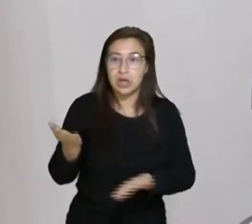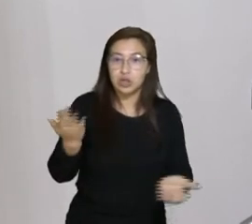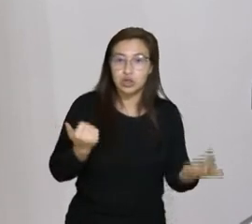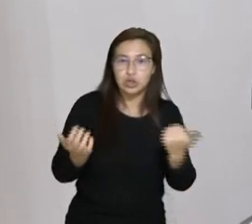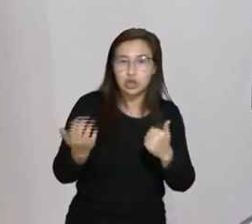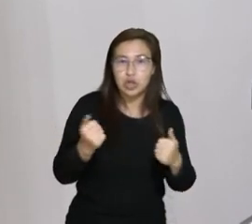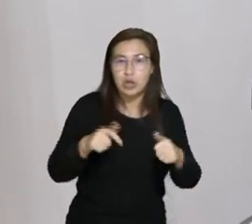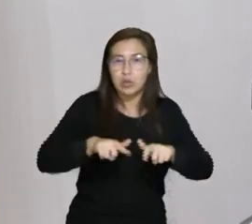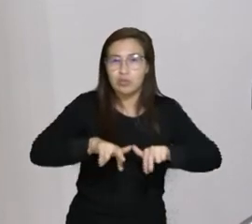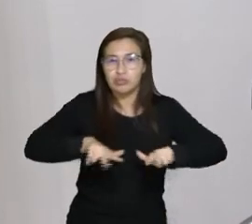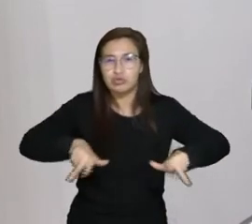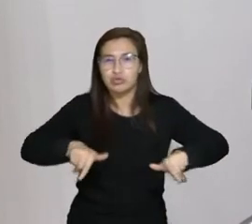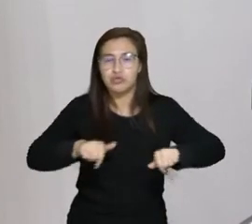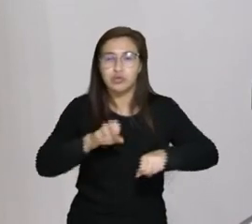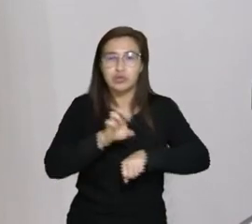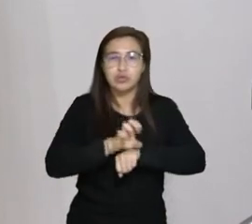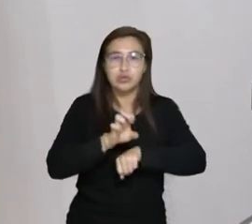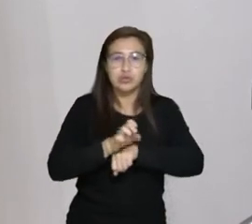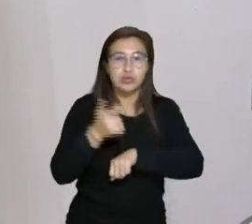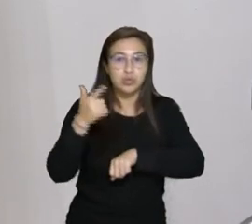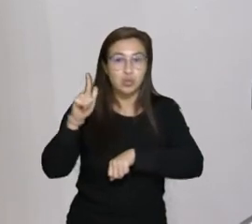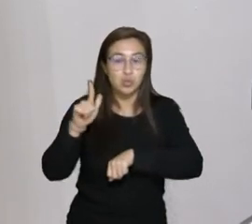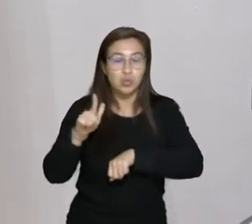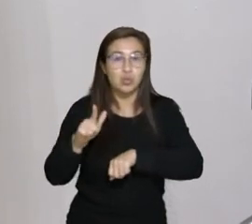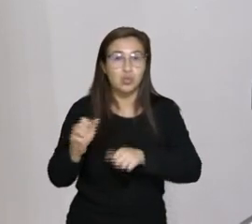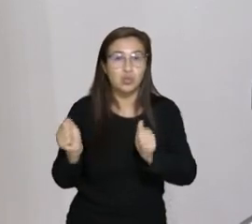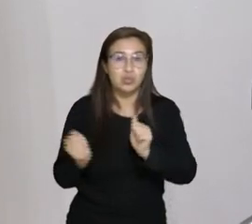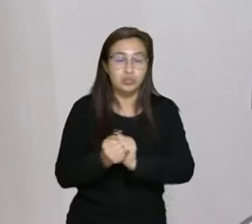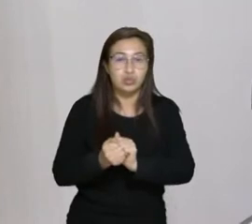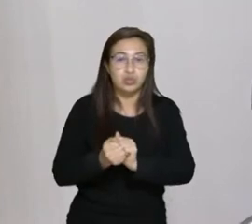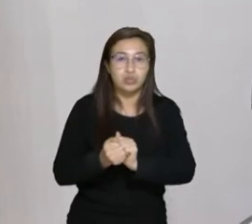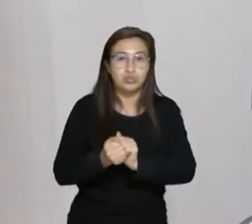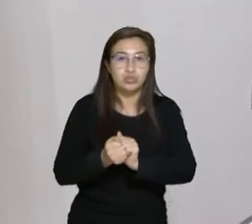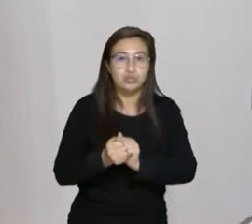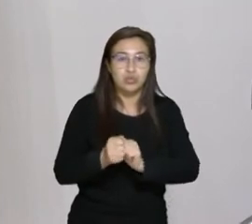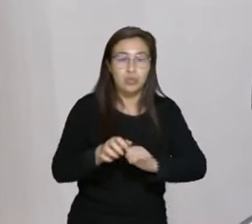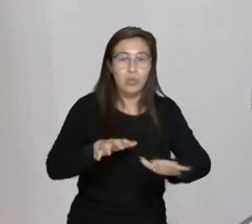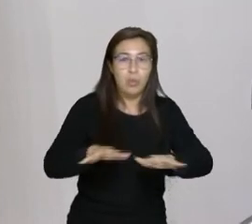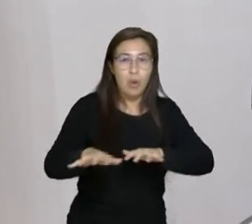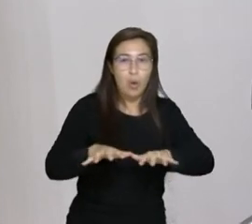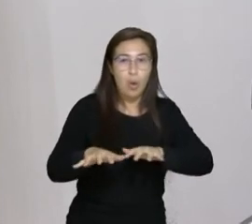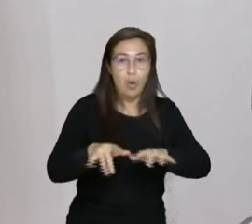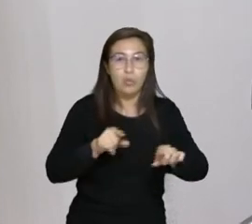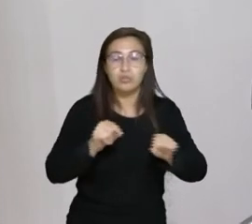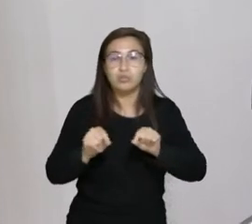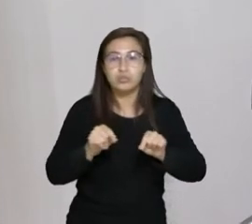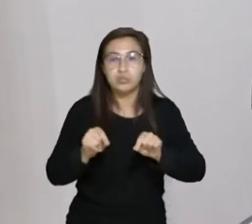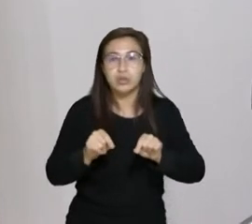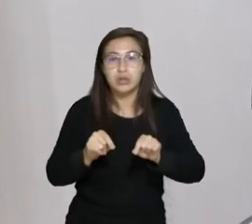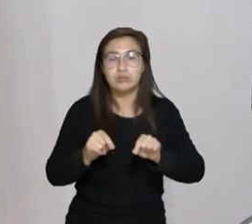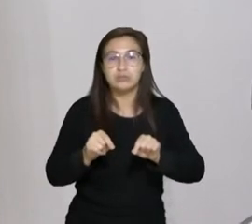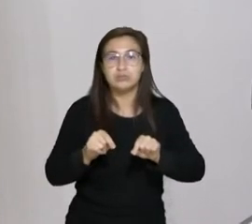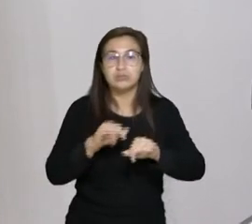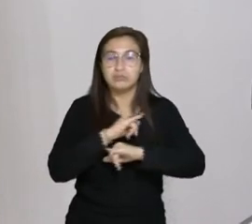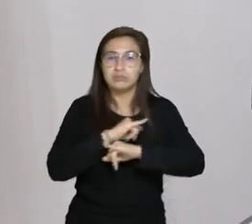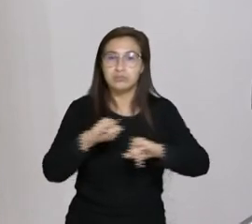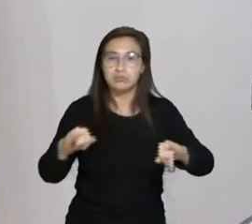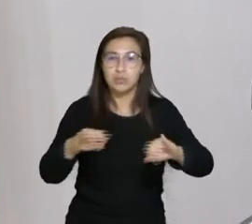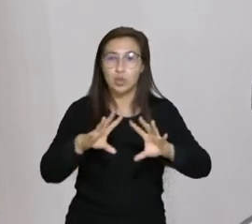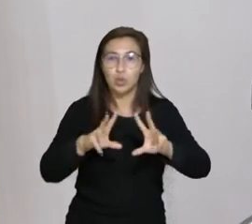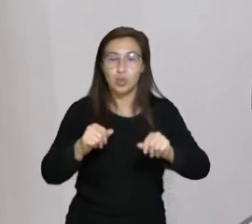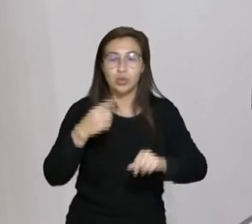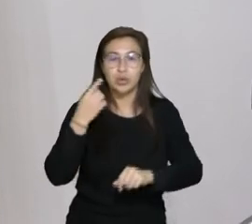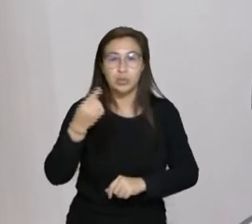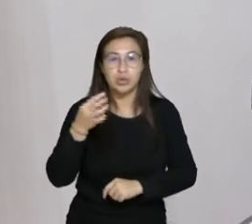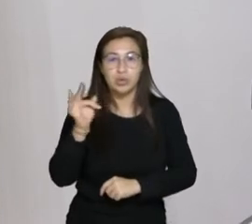deputados estaduais de outros estados Oi e essa mobilização é muito simples era mandar um recado a todos os deputados federais